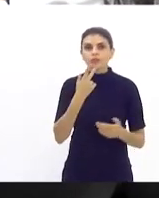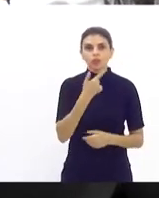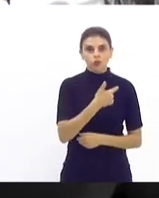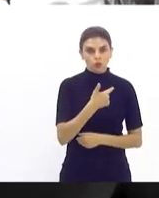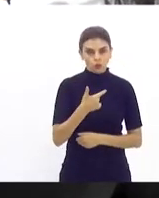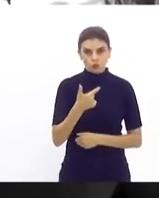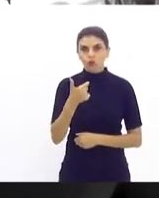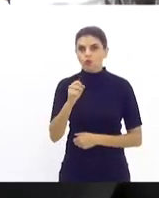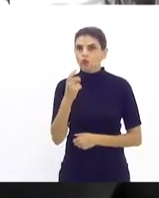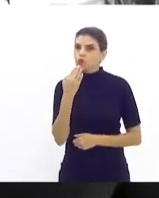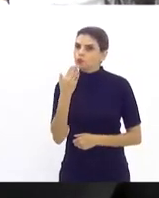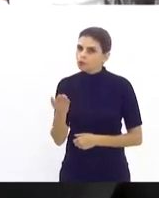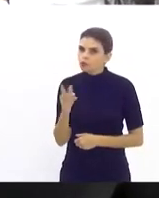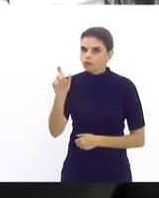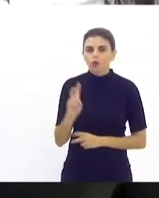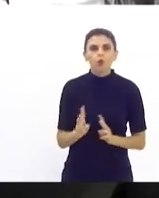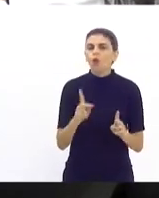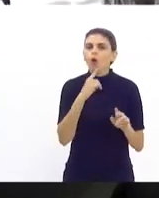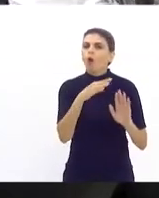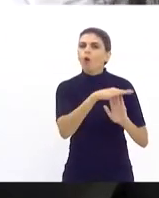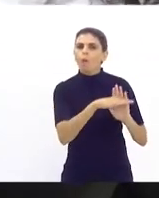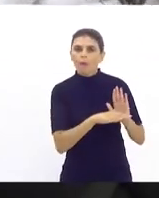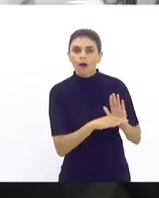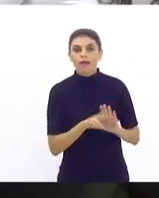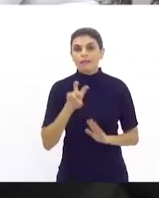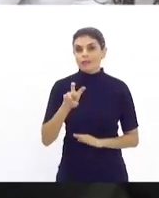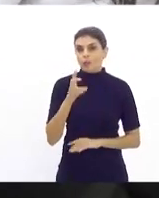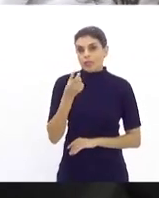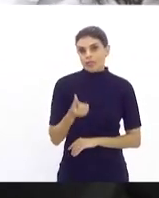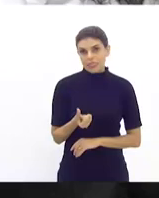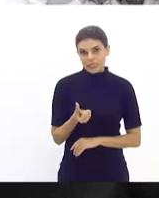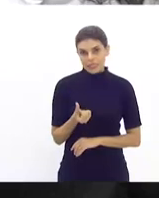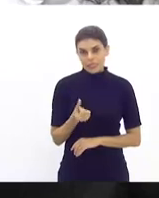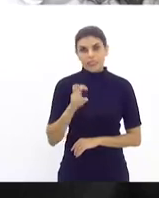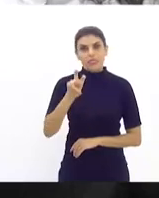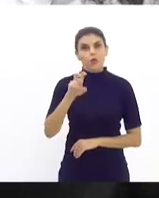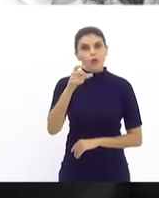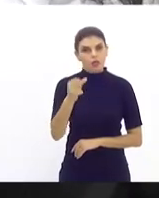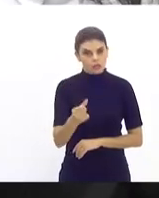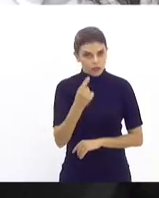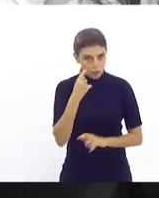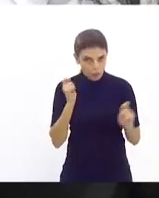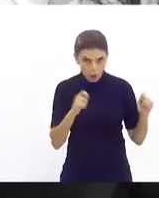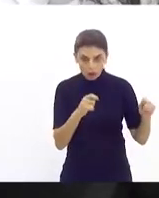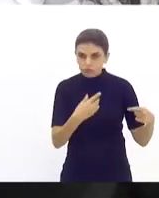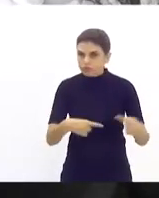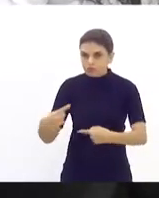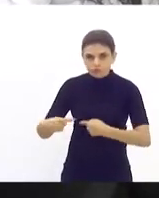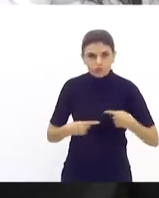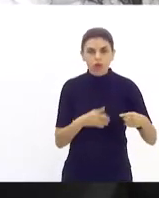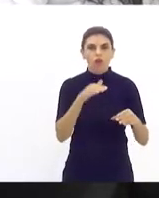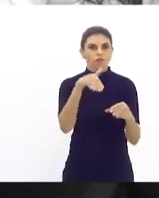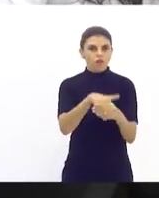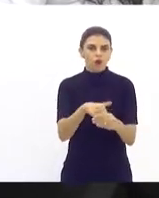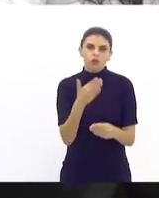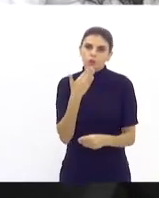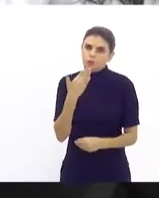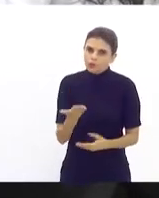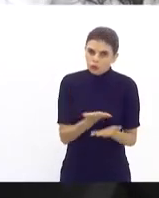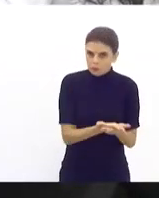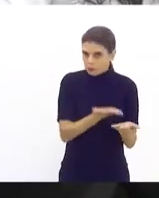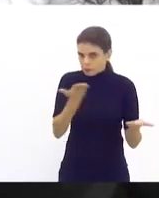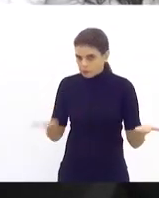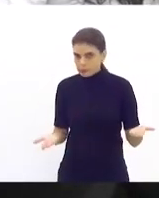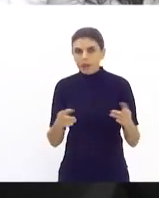3942-2018, antes de Vossa Excelência proceder... Qual é o item da pauta? É o 56. Antes de Vossa Excelência proceder então, às votações em bloco, gostaria de solicitar a retirada de